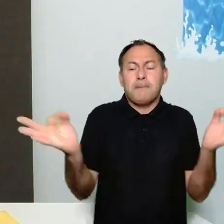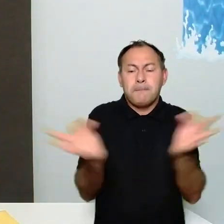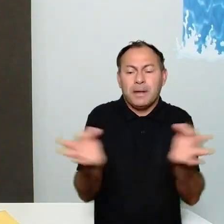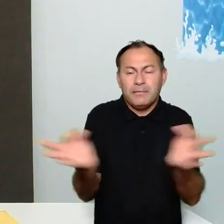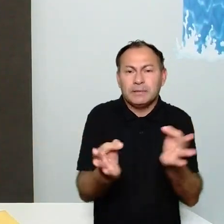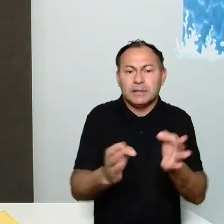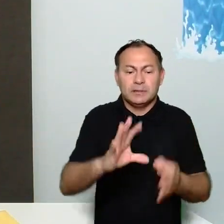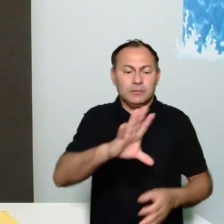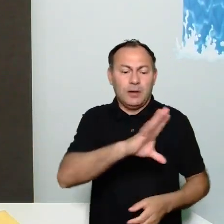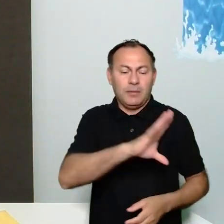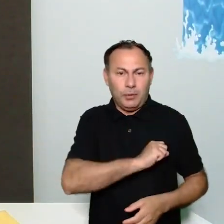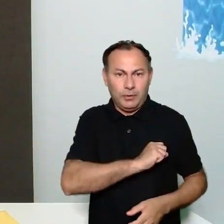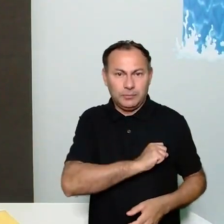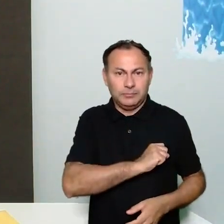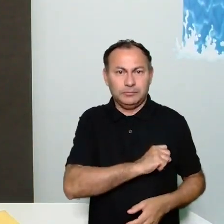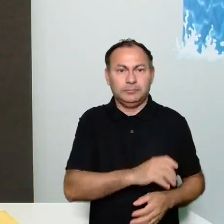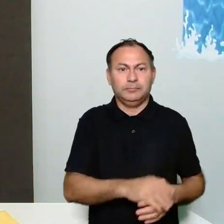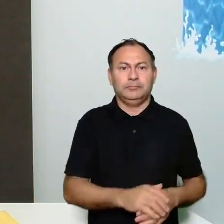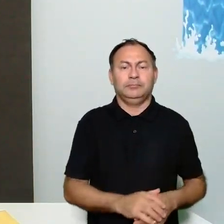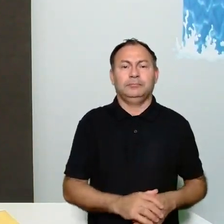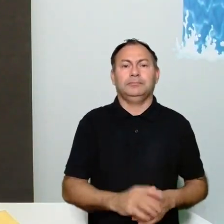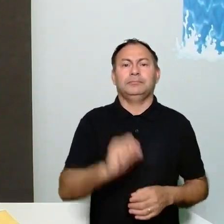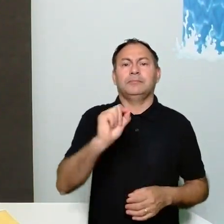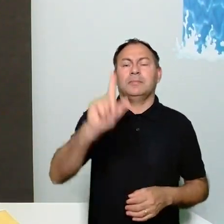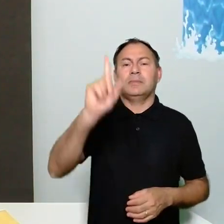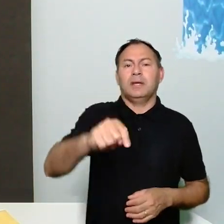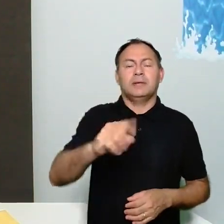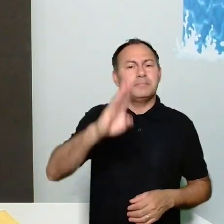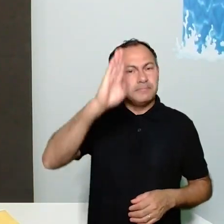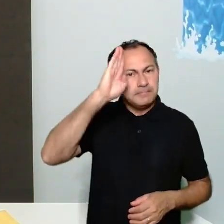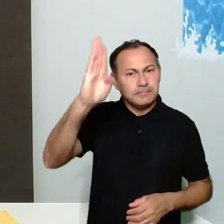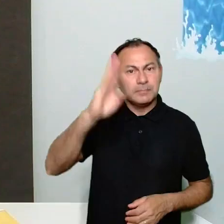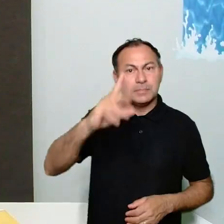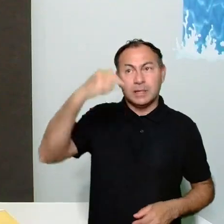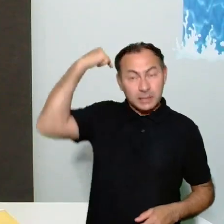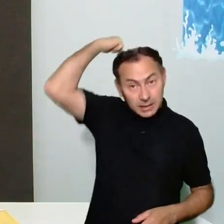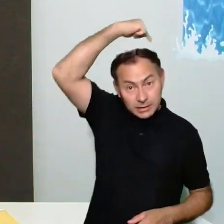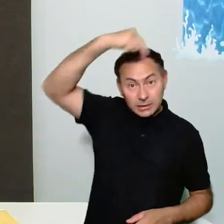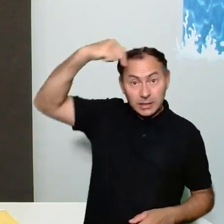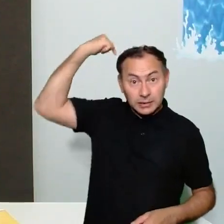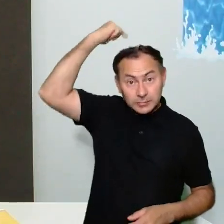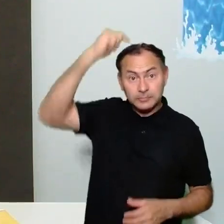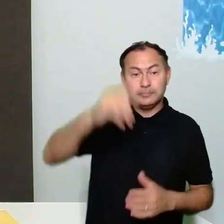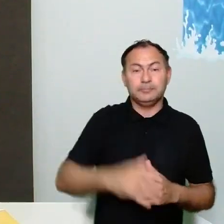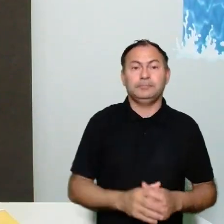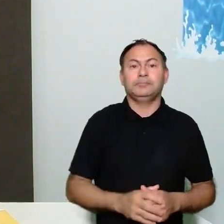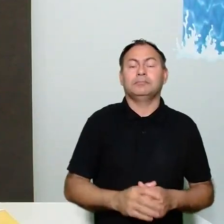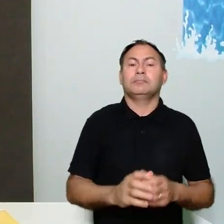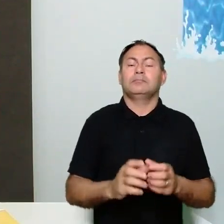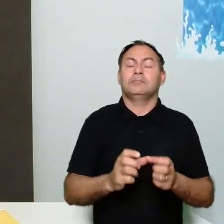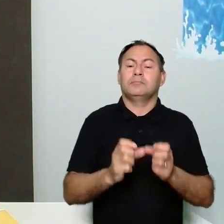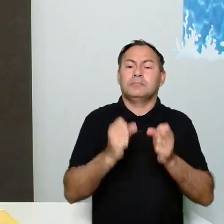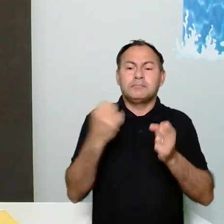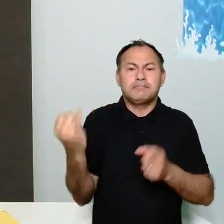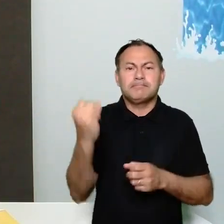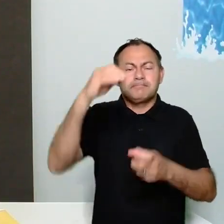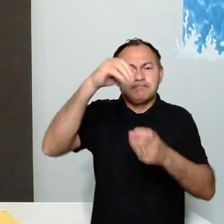A perfeição da caridade, que é a essência da santidade, é